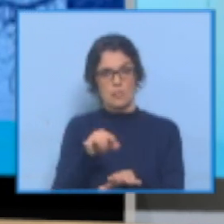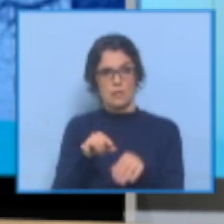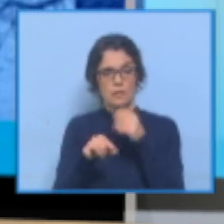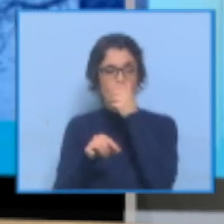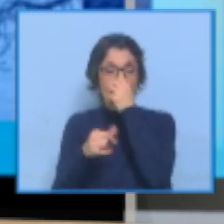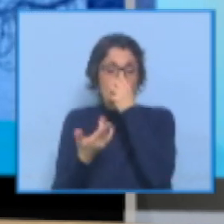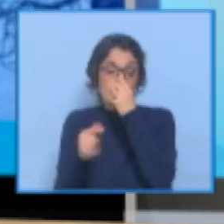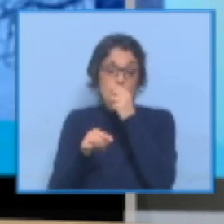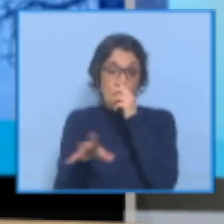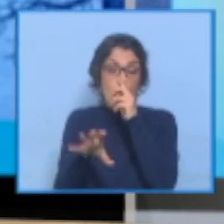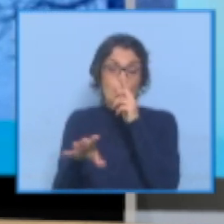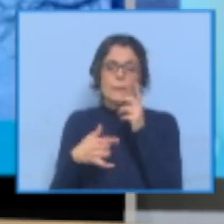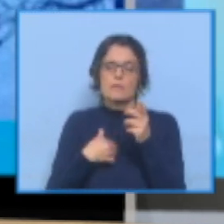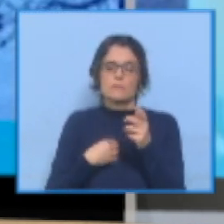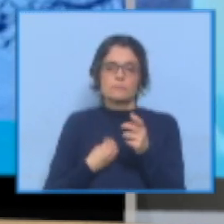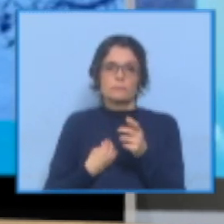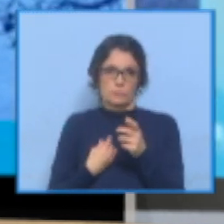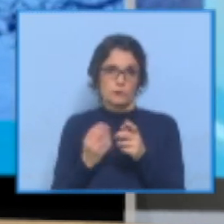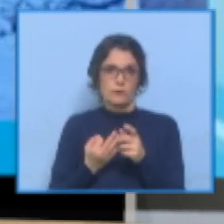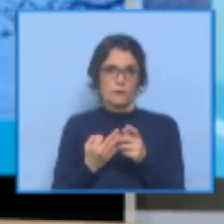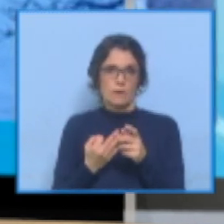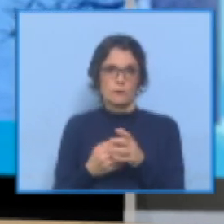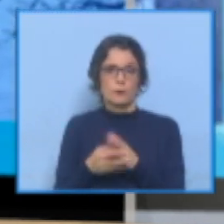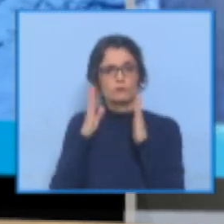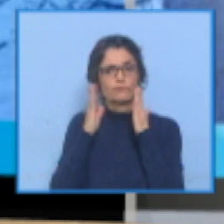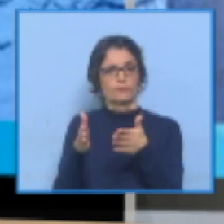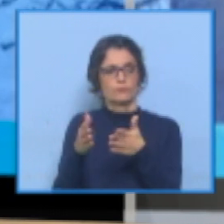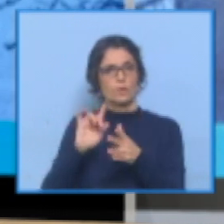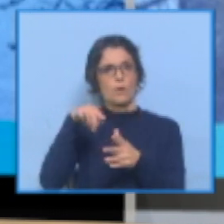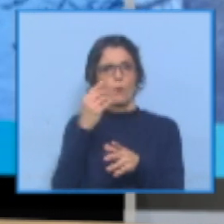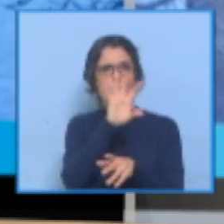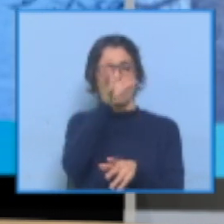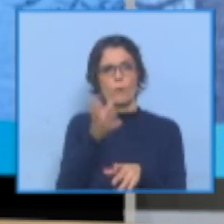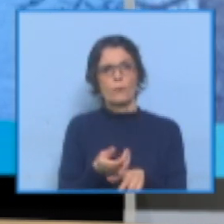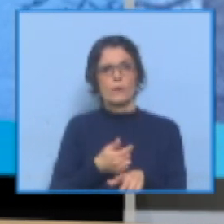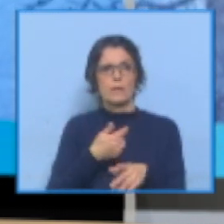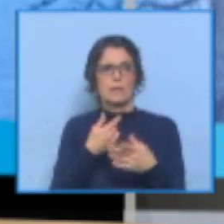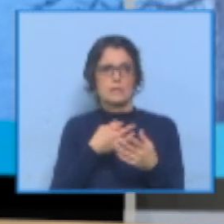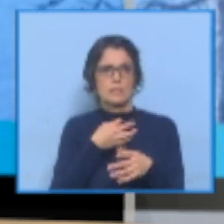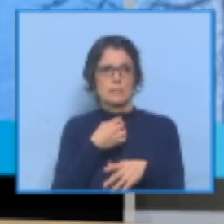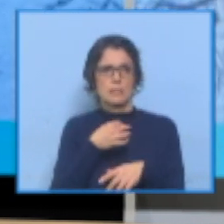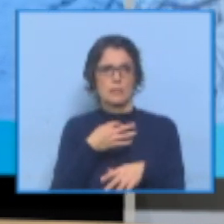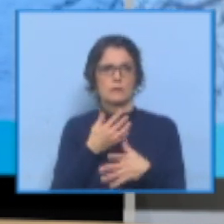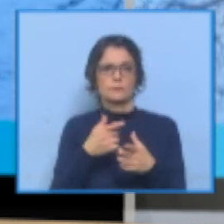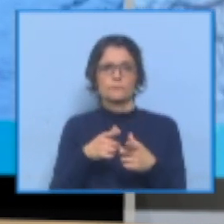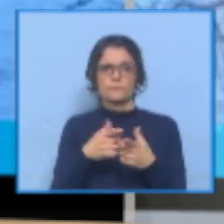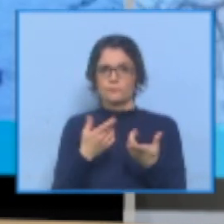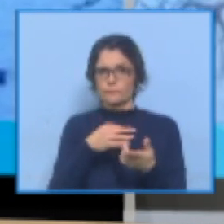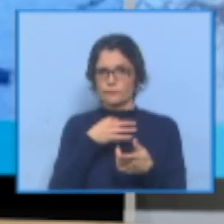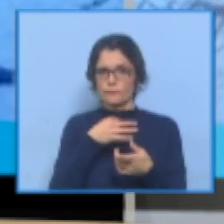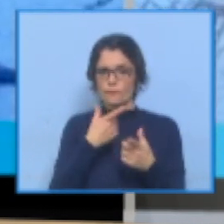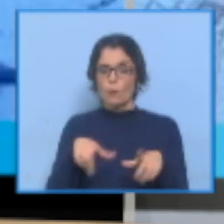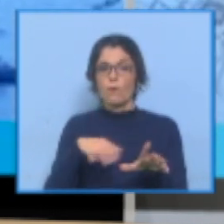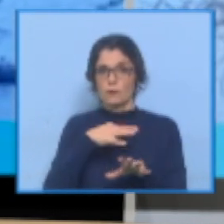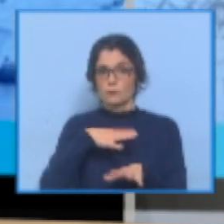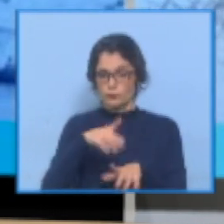nos preocupa e que temos seguido com mais atenção. Nos outros países lusófonos não há tanto esta questão, embora comece a perceber, porque em